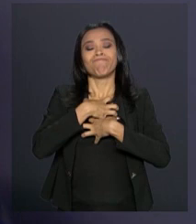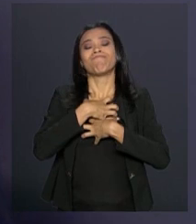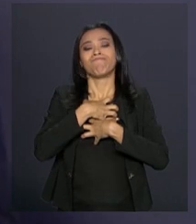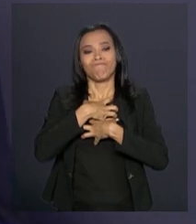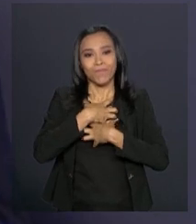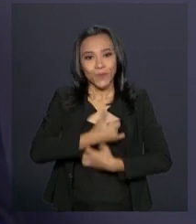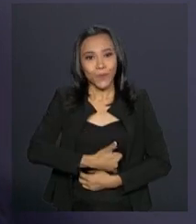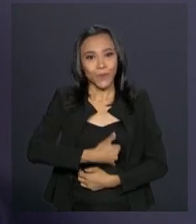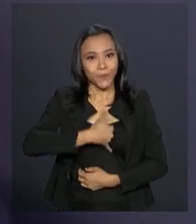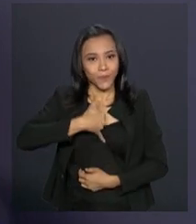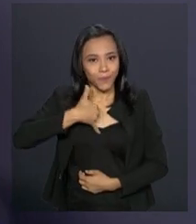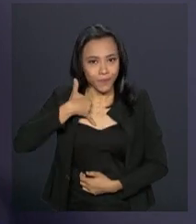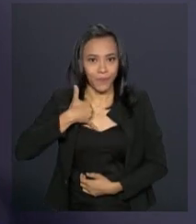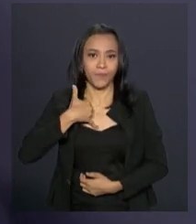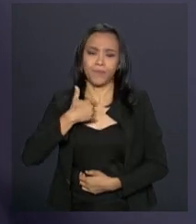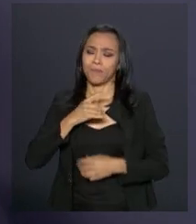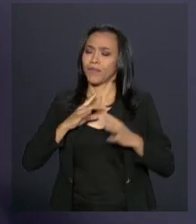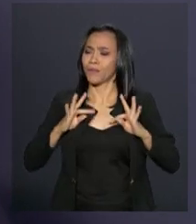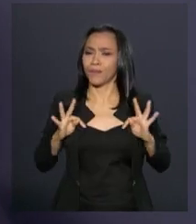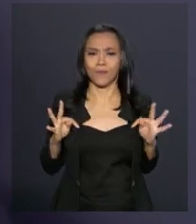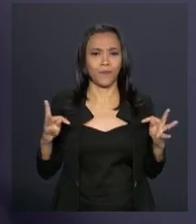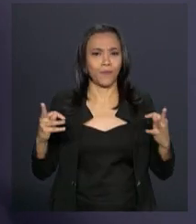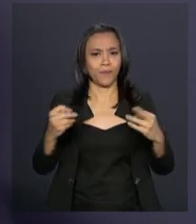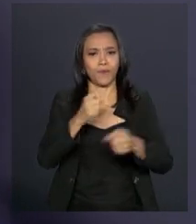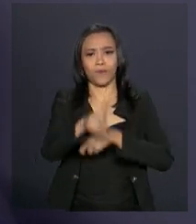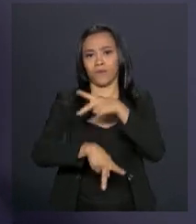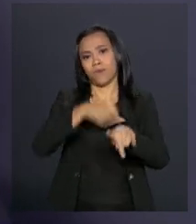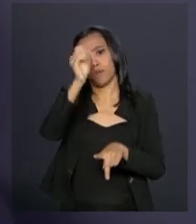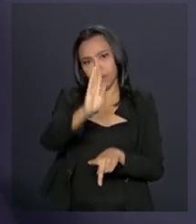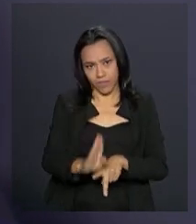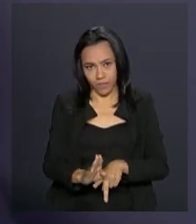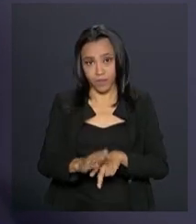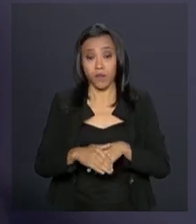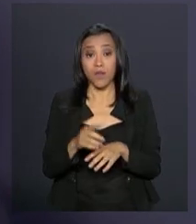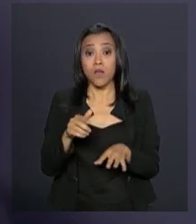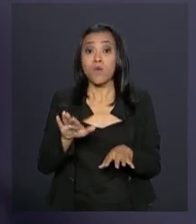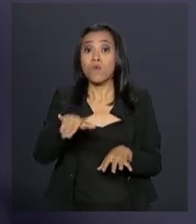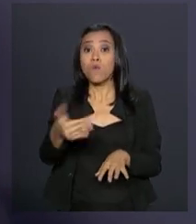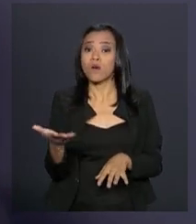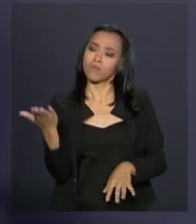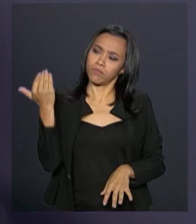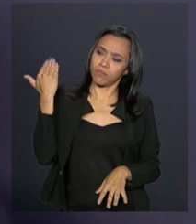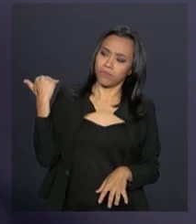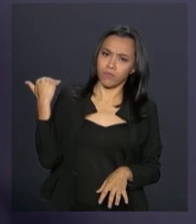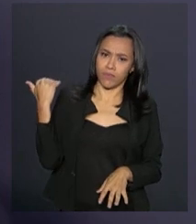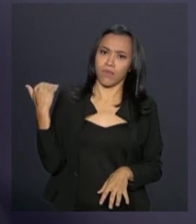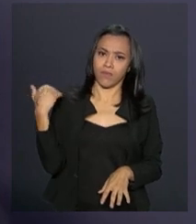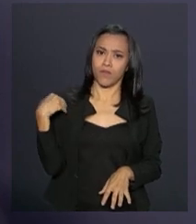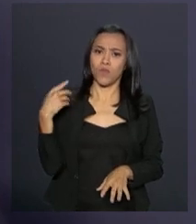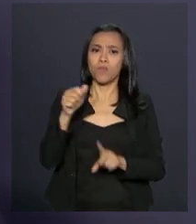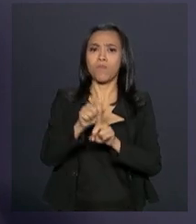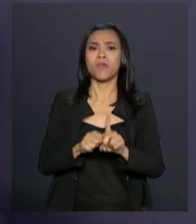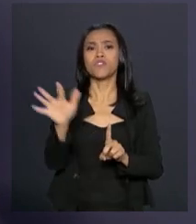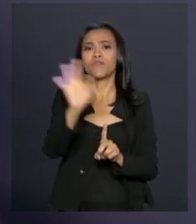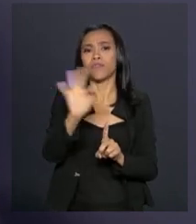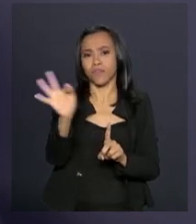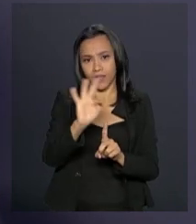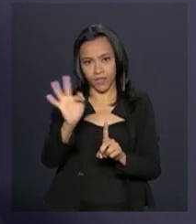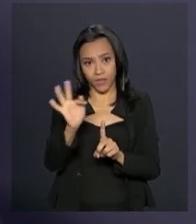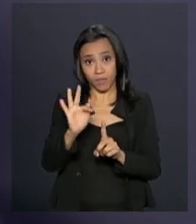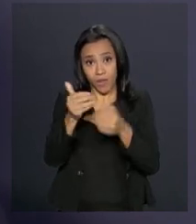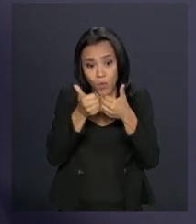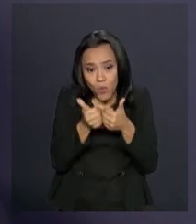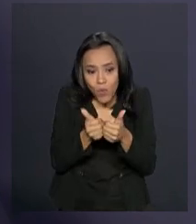orgulho para todos os brasileiros quando estive aqui em fevereiro para o início da